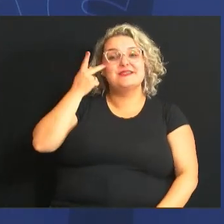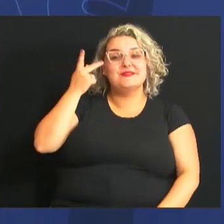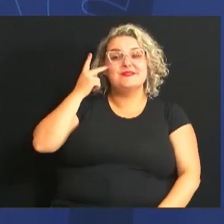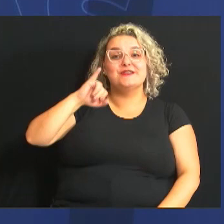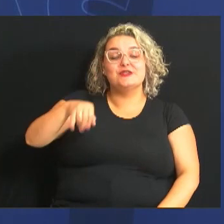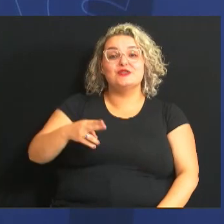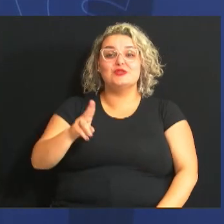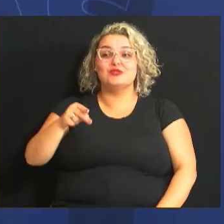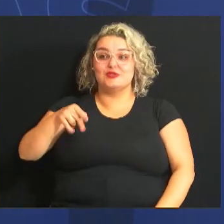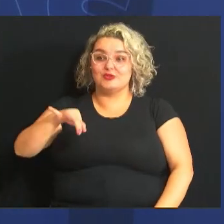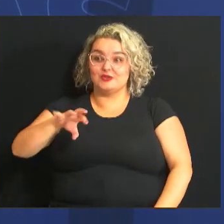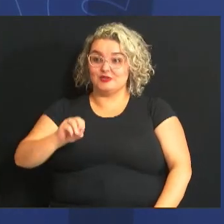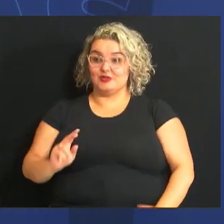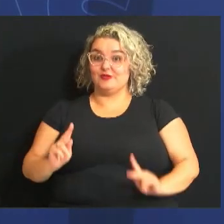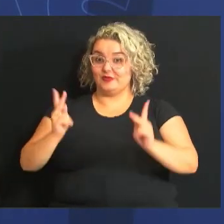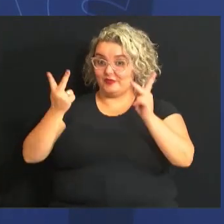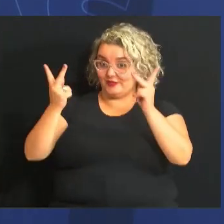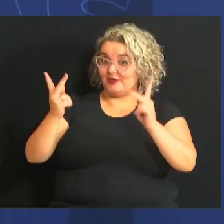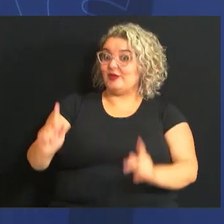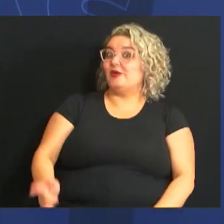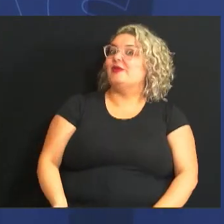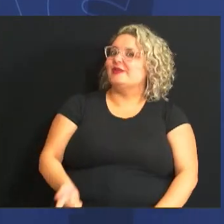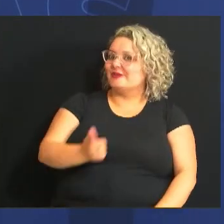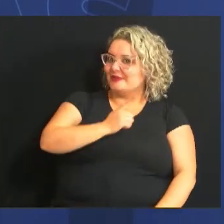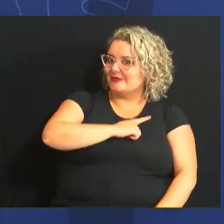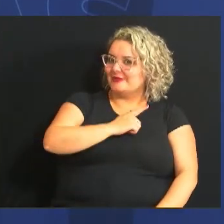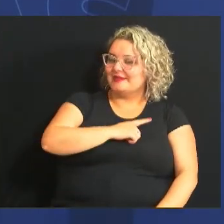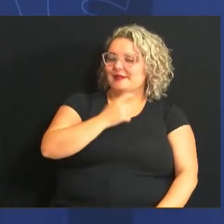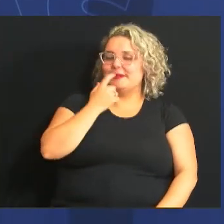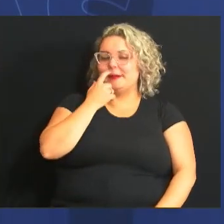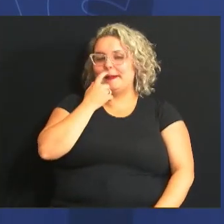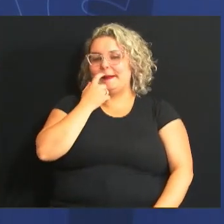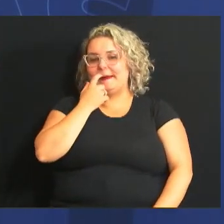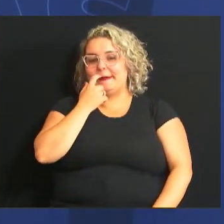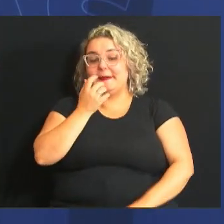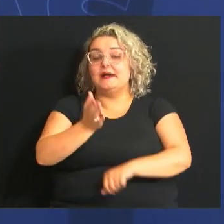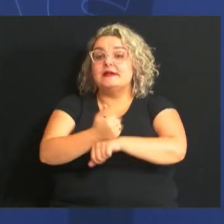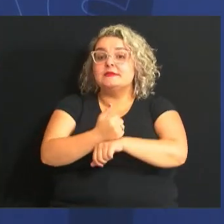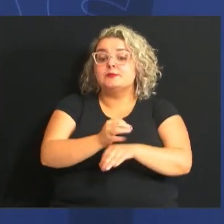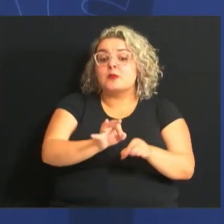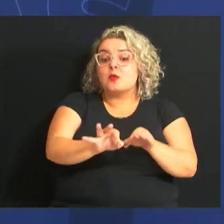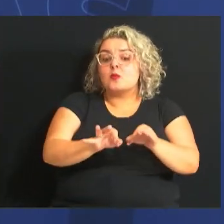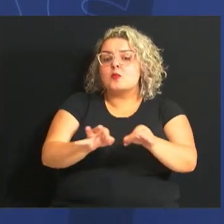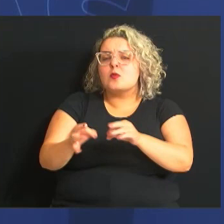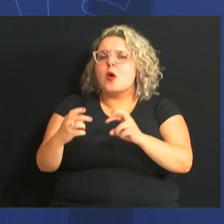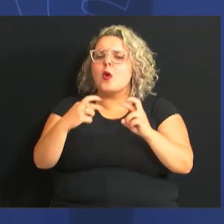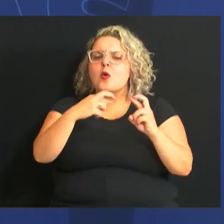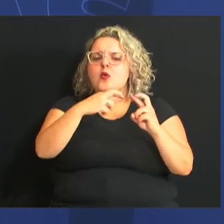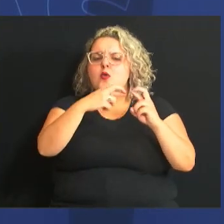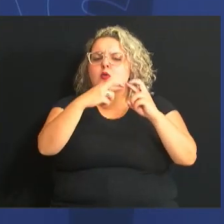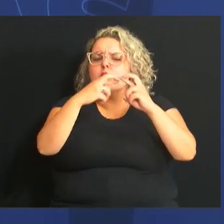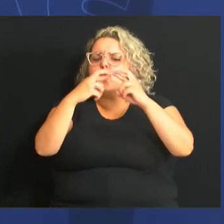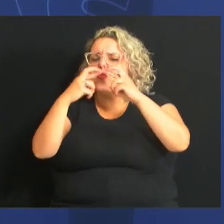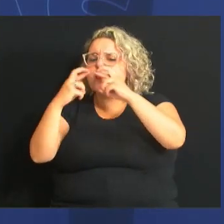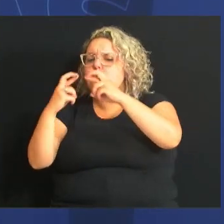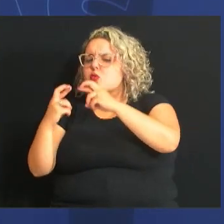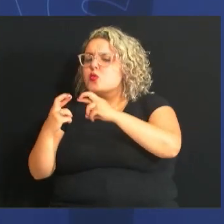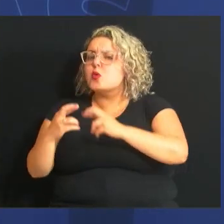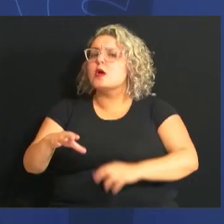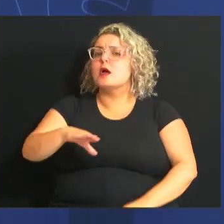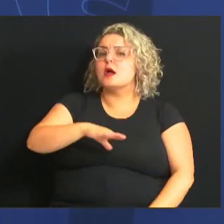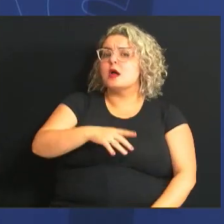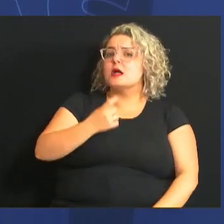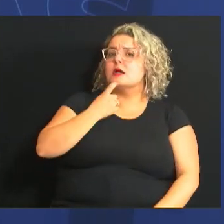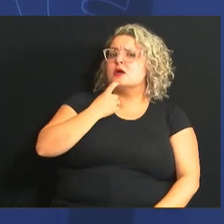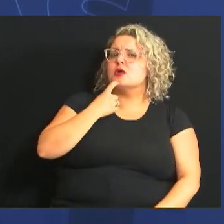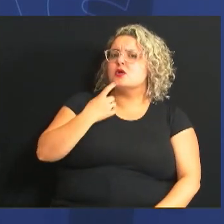do Guarani. E antes, olha só, o programa Monitora Campinas tem pouco mais de um ano. Ele foi criado